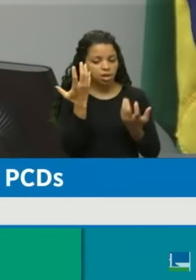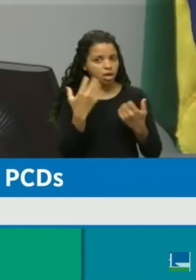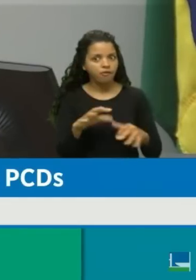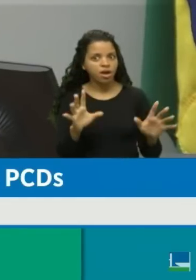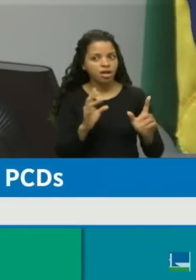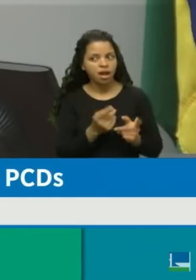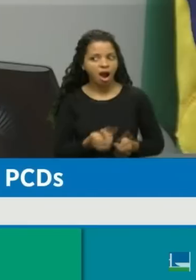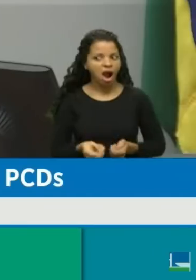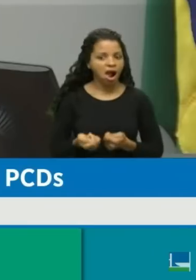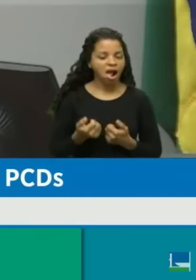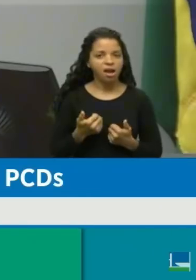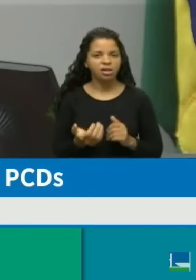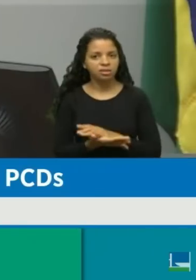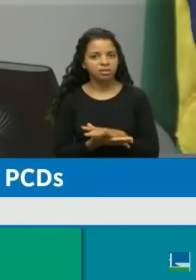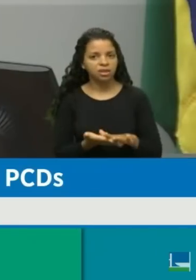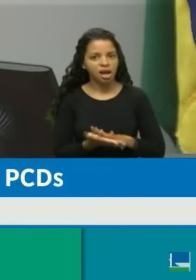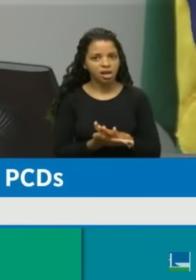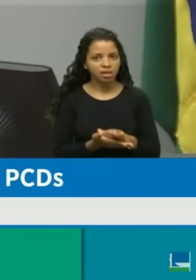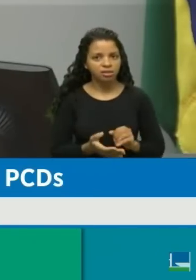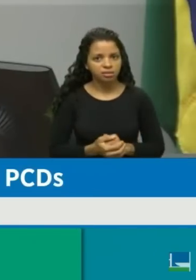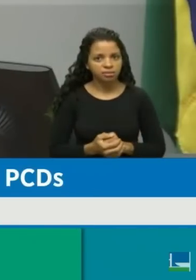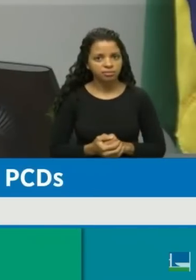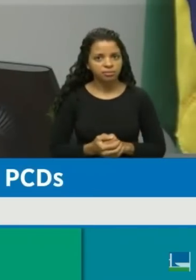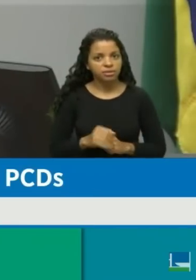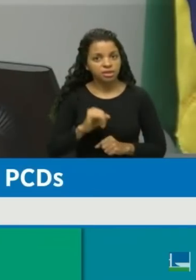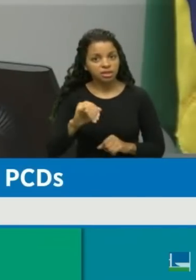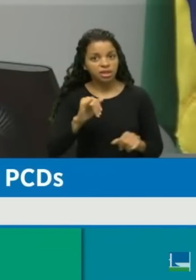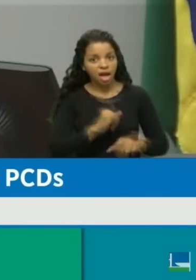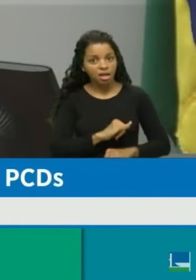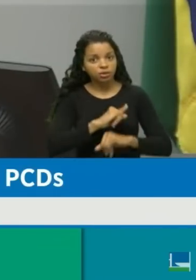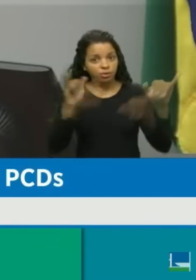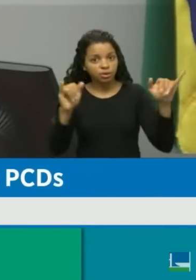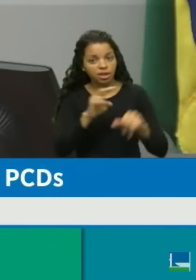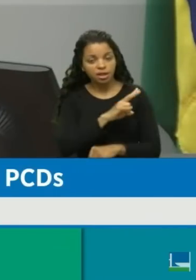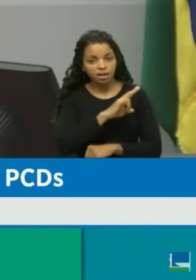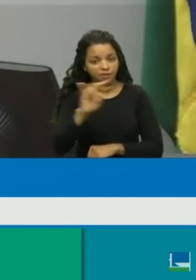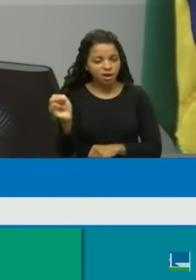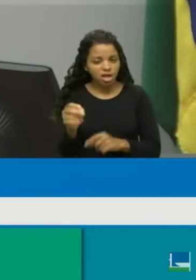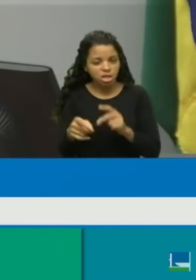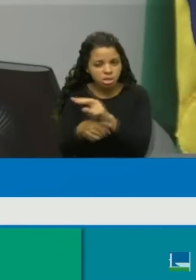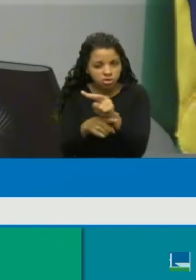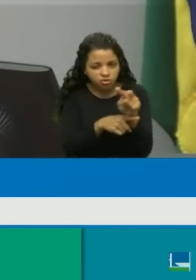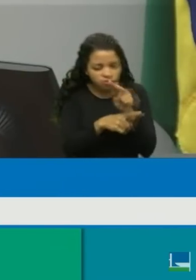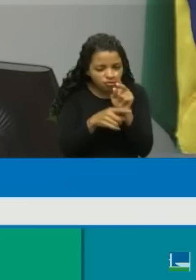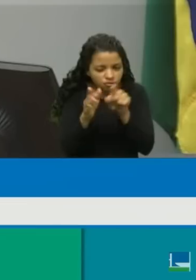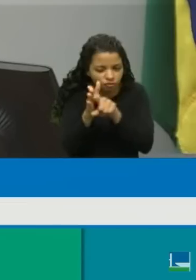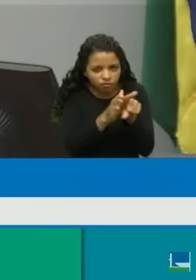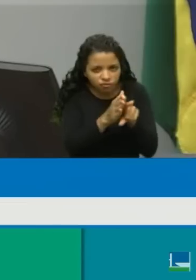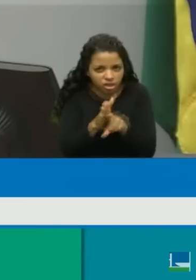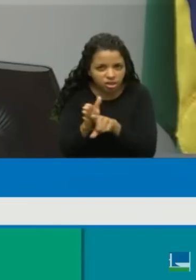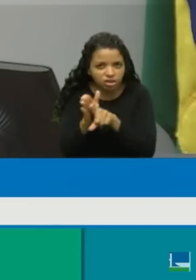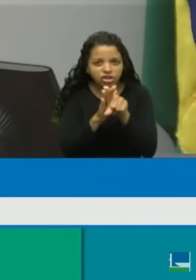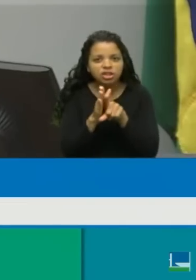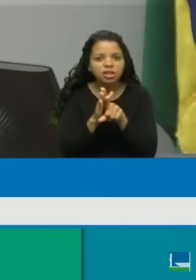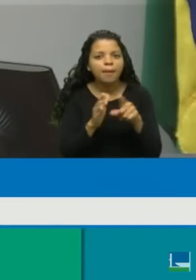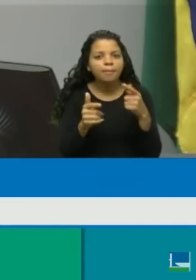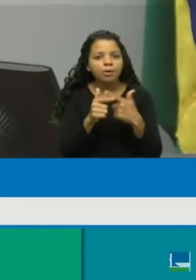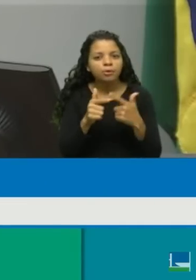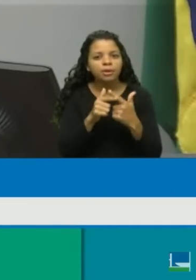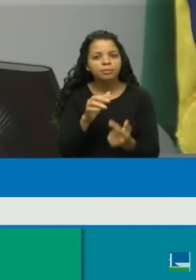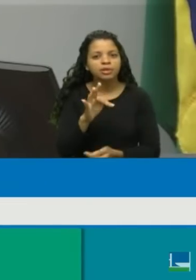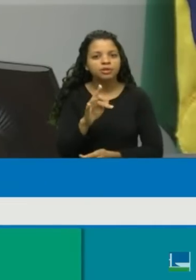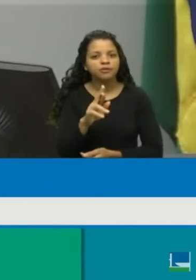você hoje anunciar que vai fazer um pente fino na Receita Federal em relação às isenções, quem cometeu fraude vai deixar de